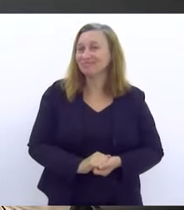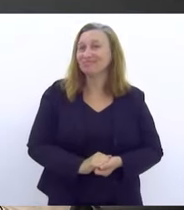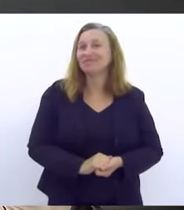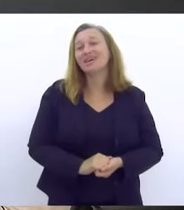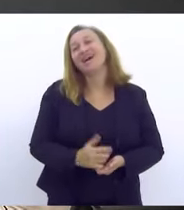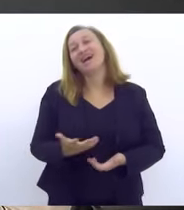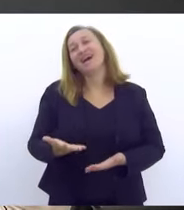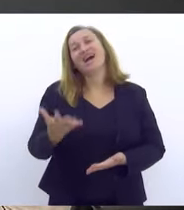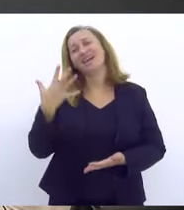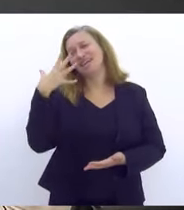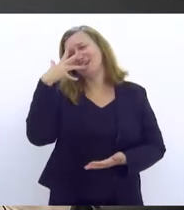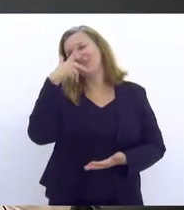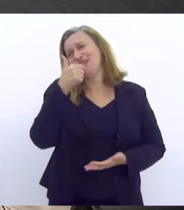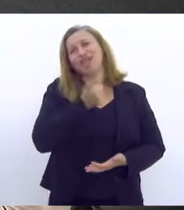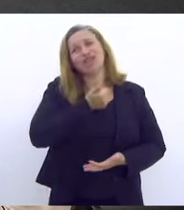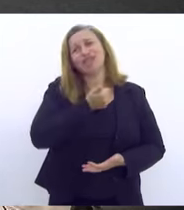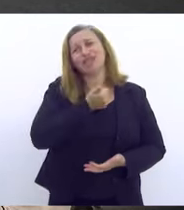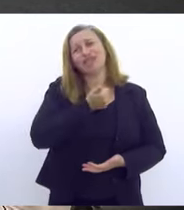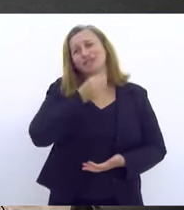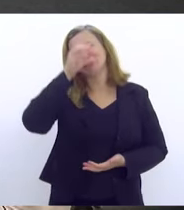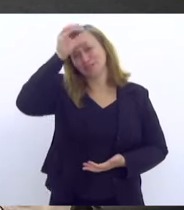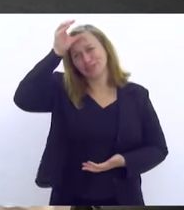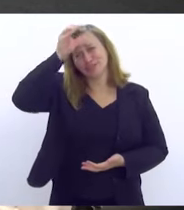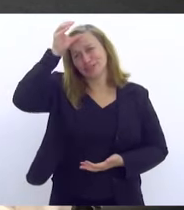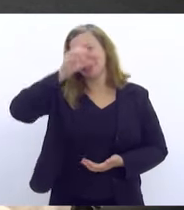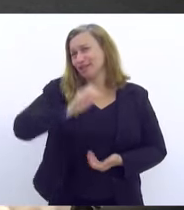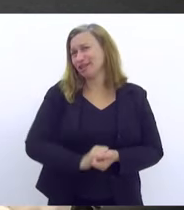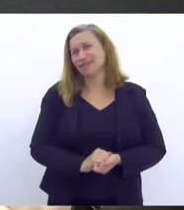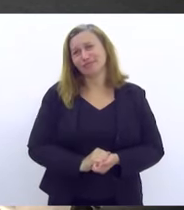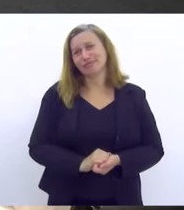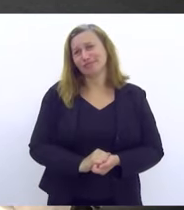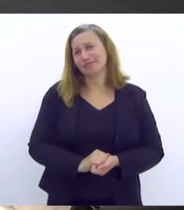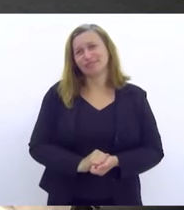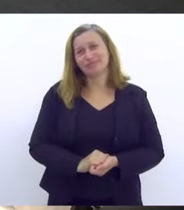Ah, que gracinha de tia!